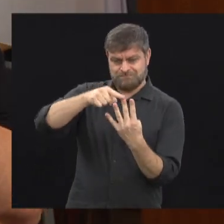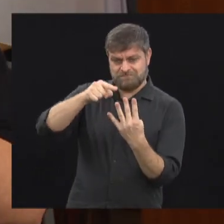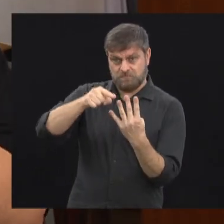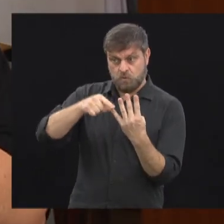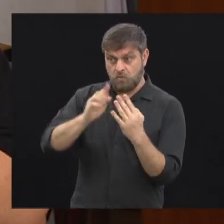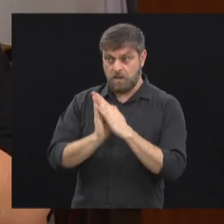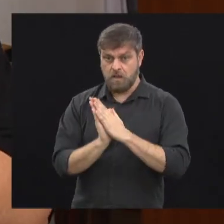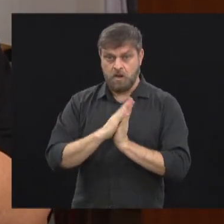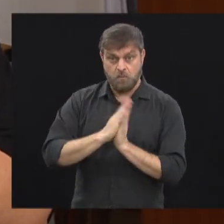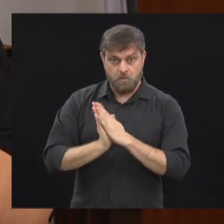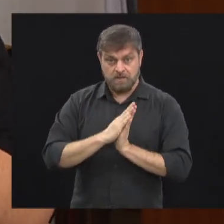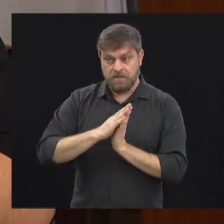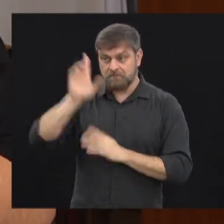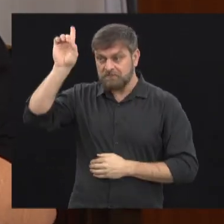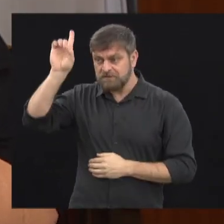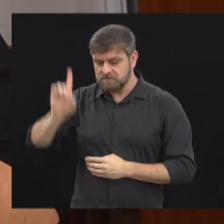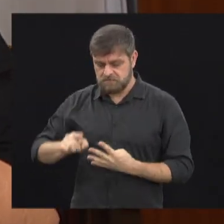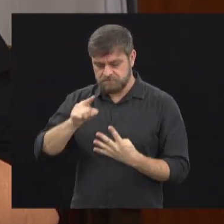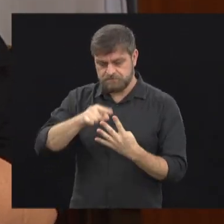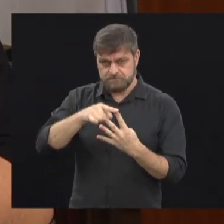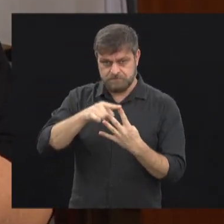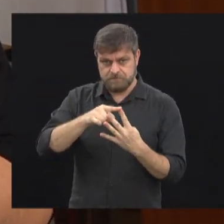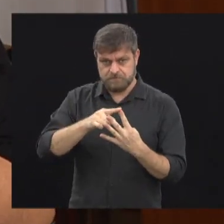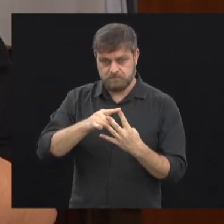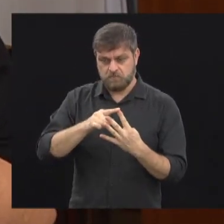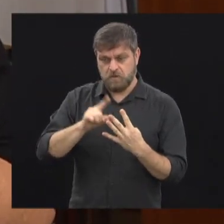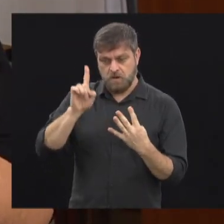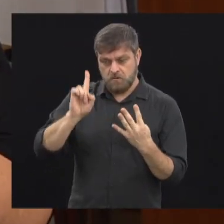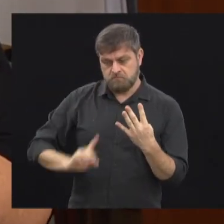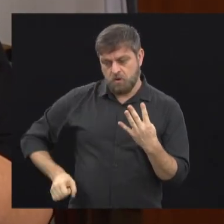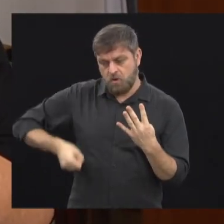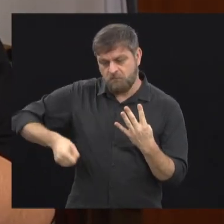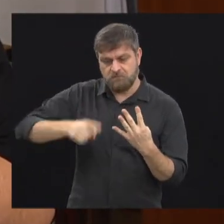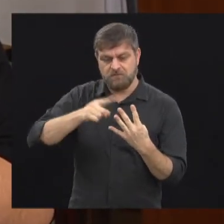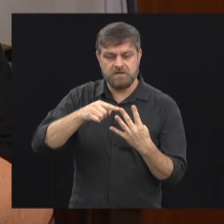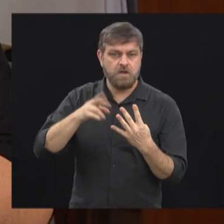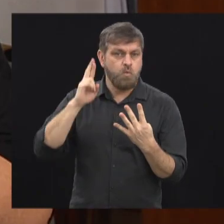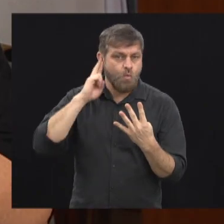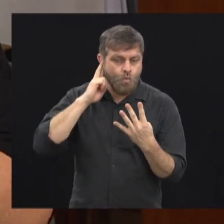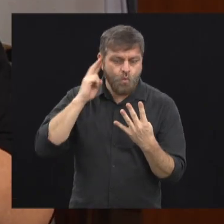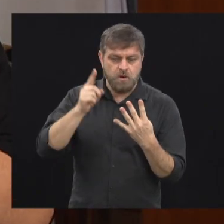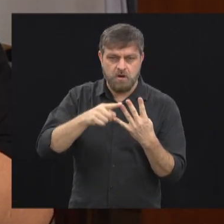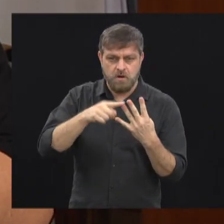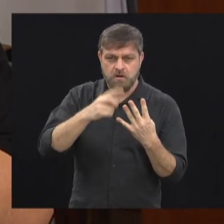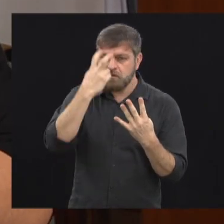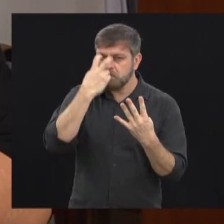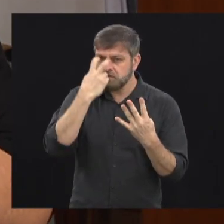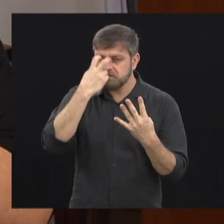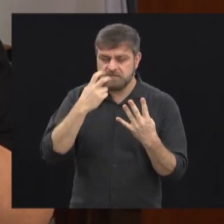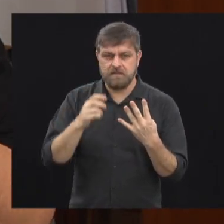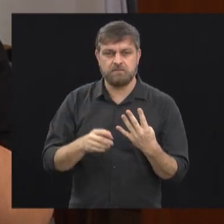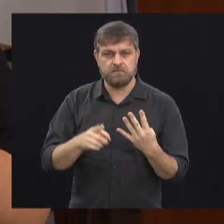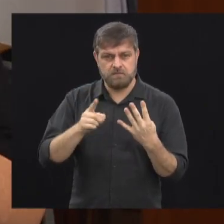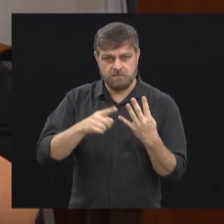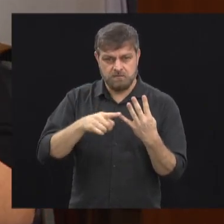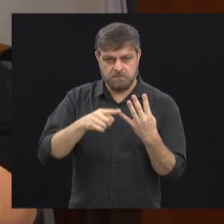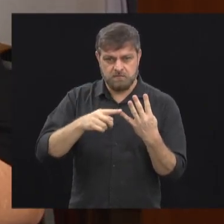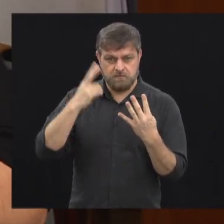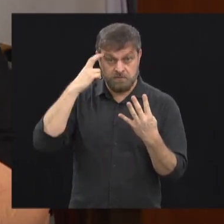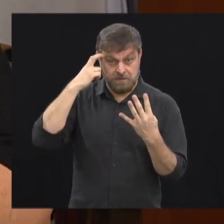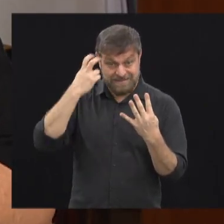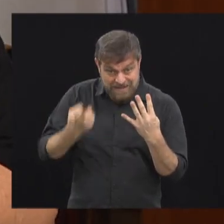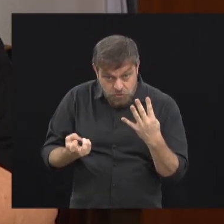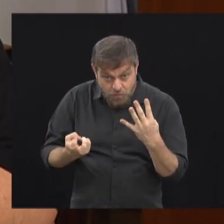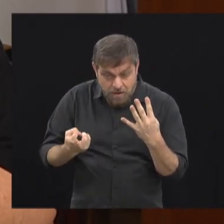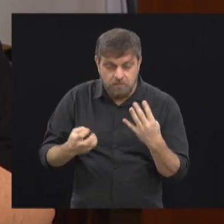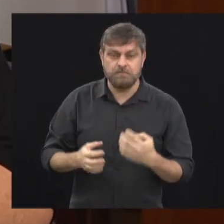que têm deficiência. A deficiência física, auditiva, tem outro que é visual, tem a